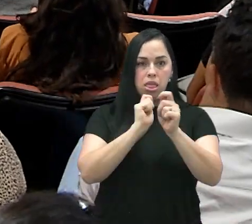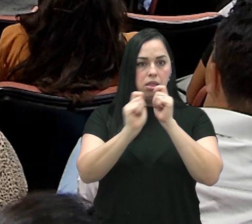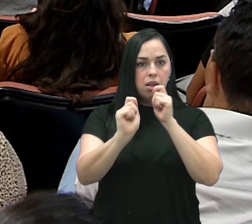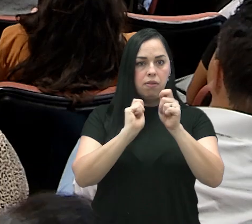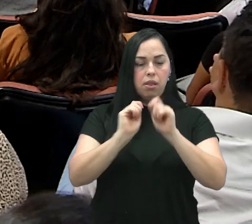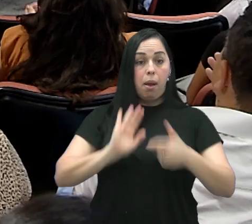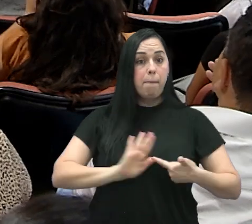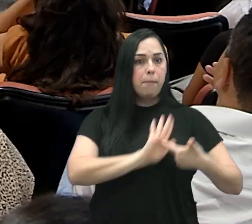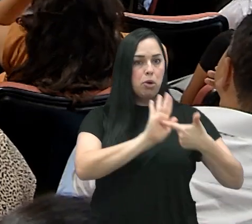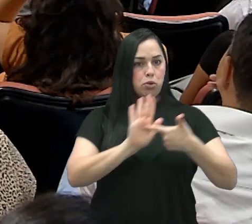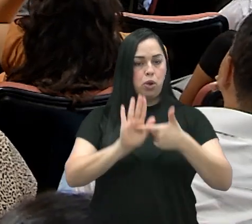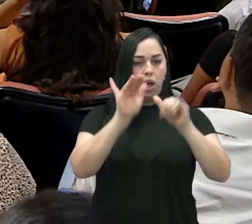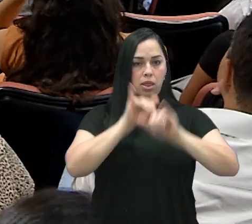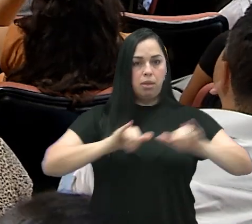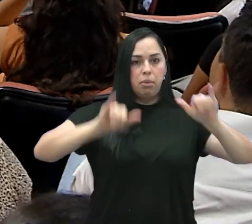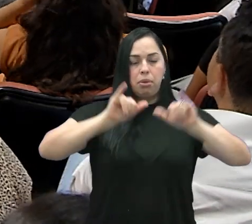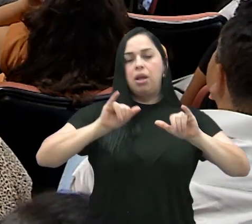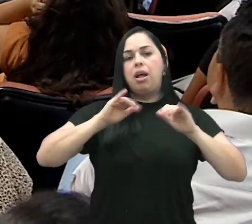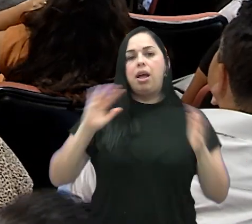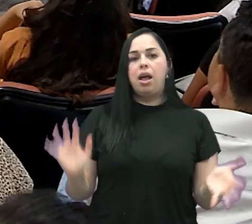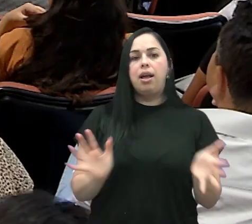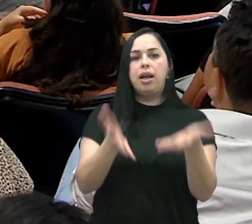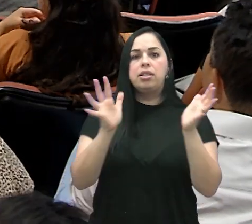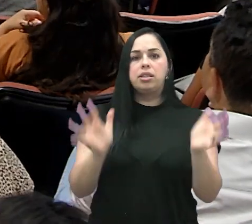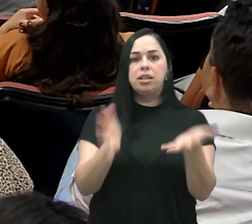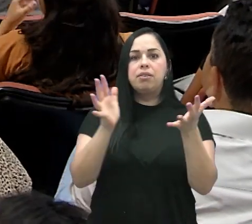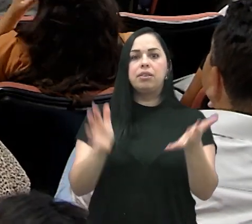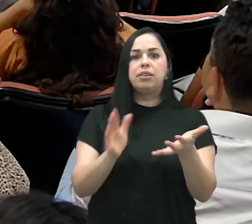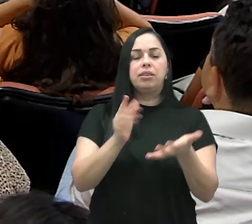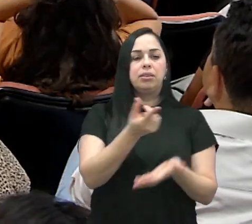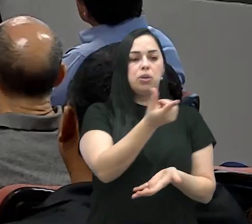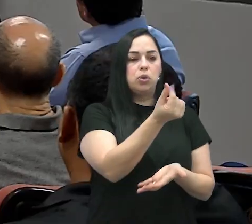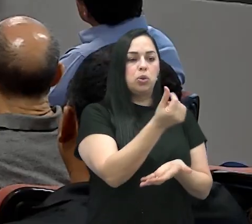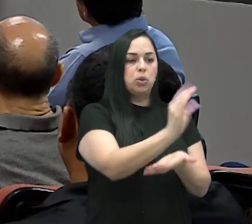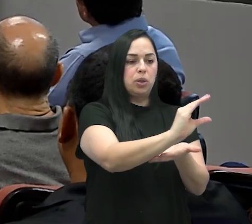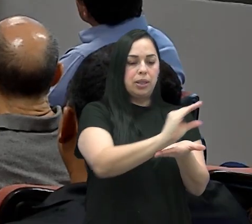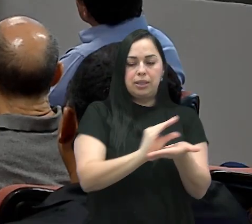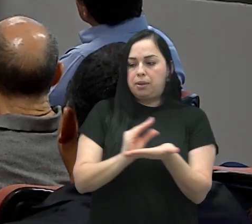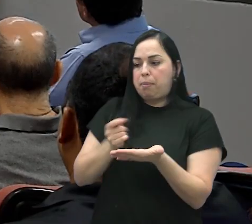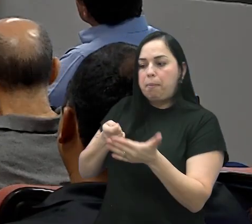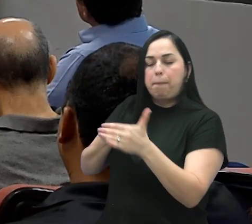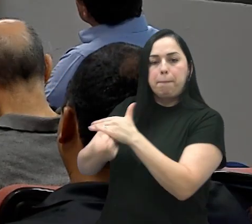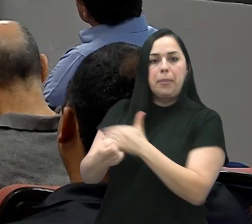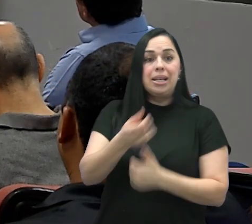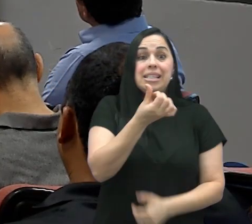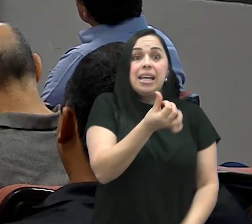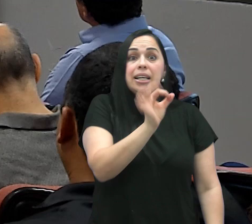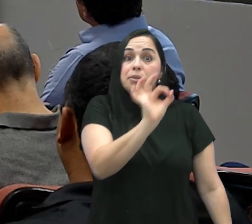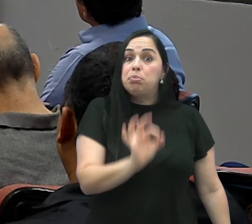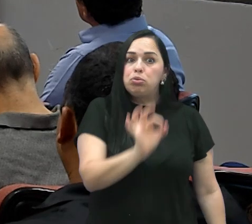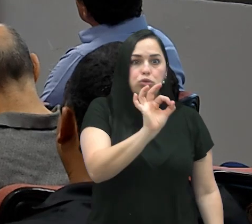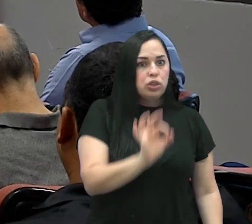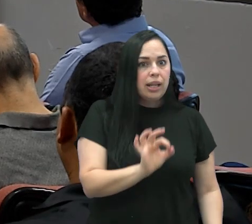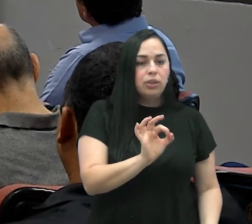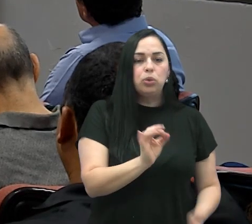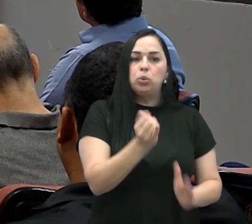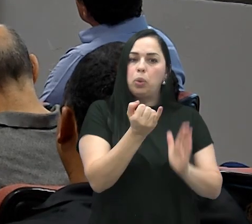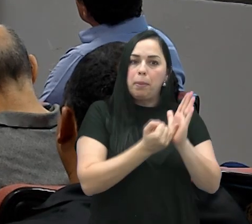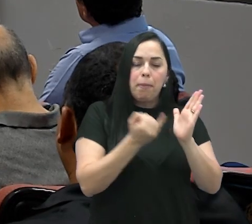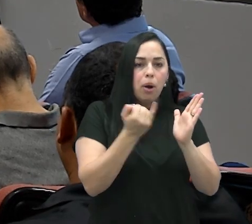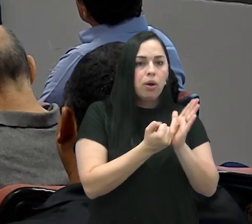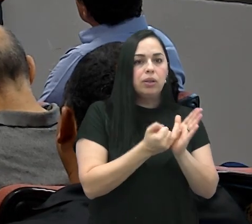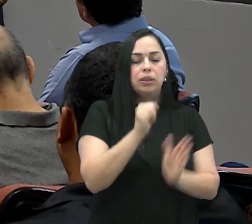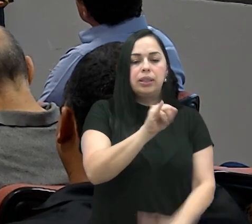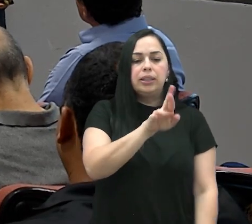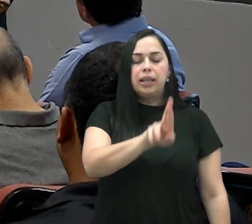uma coletiva de imprensa e o objetivo é incentivar contribuintes a destinarem até 6% do valor do